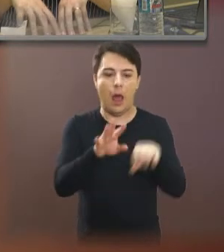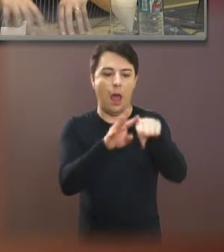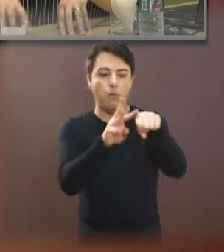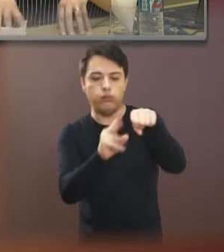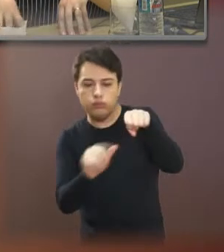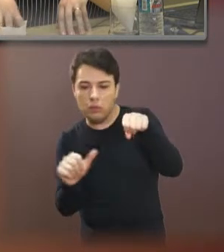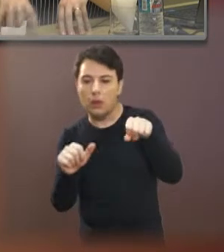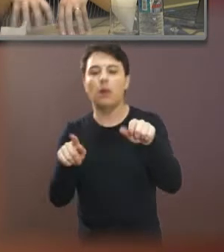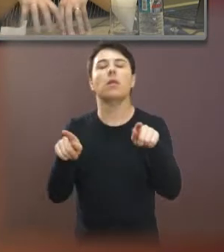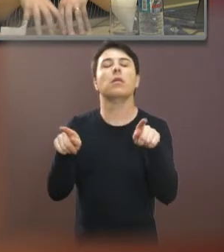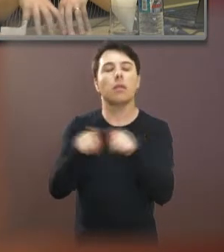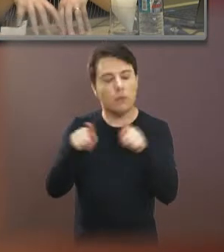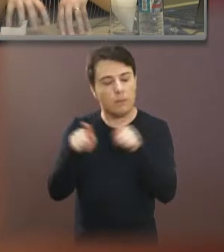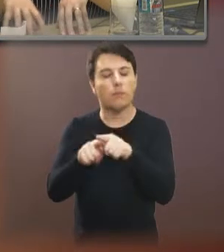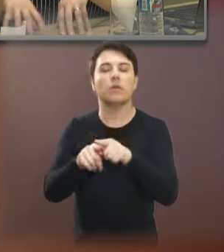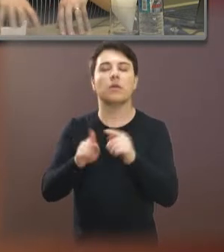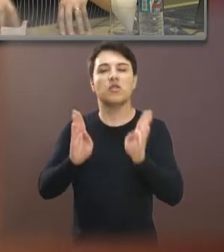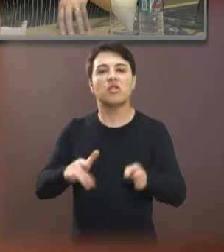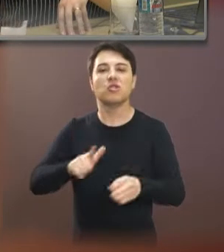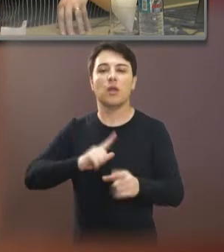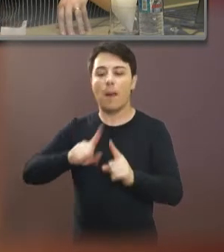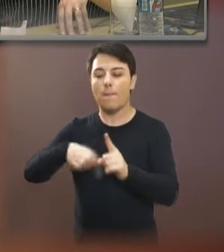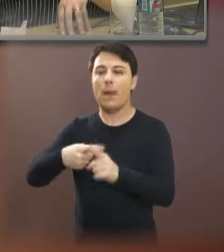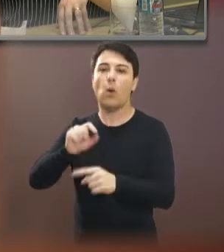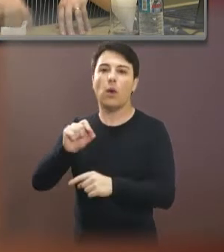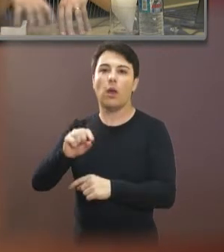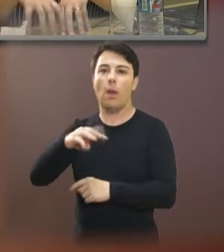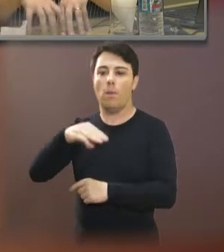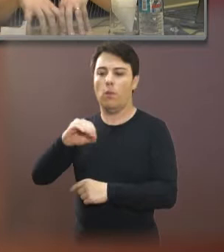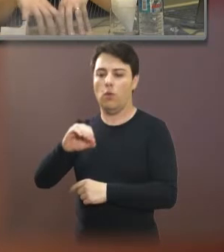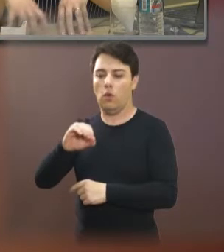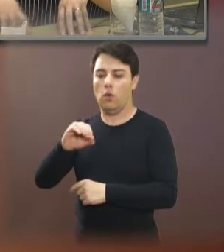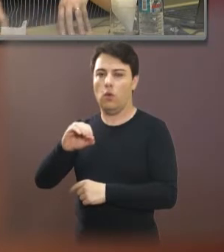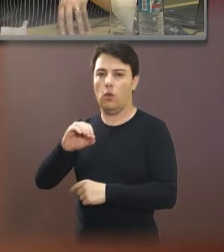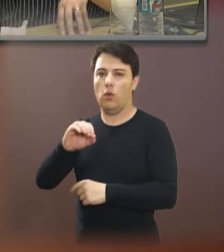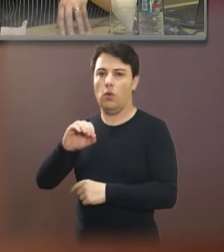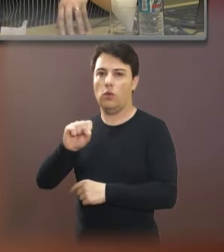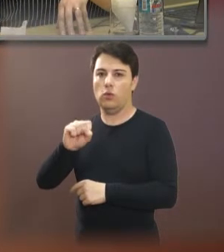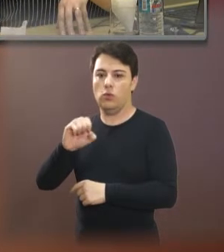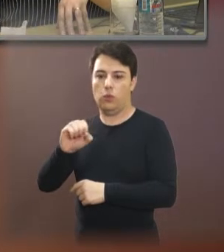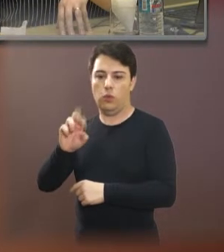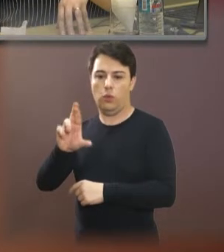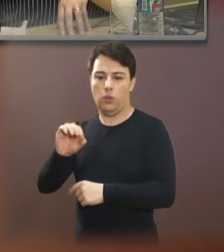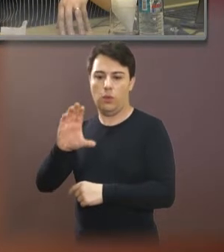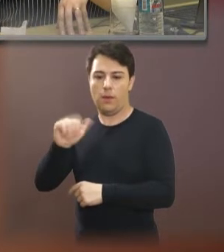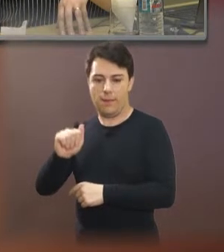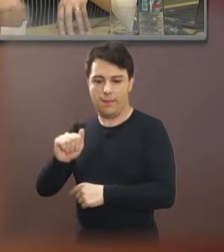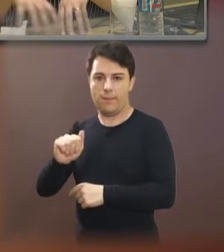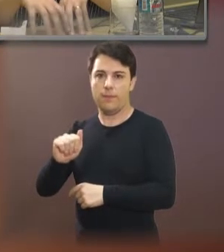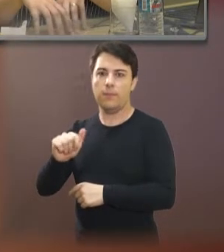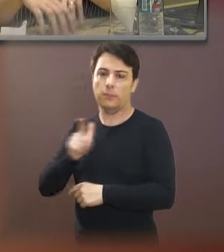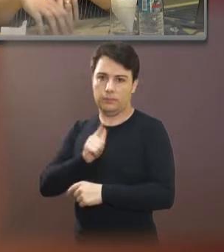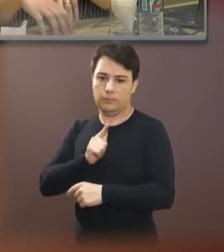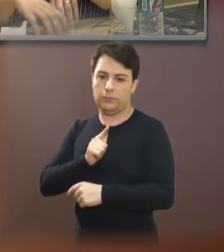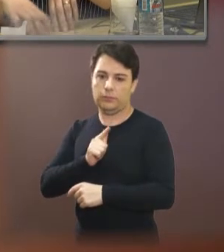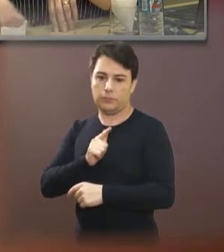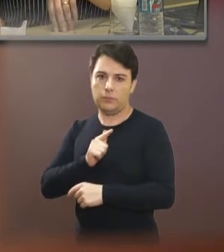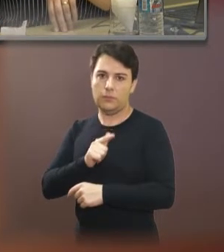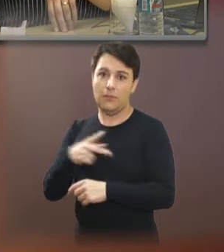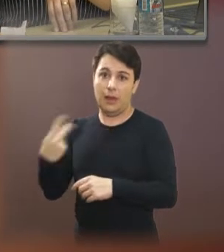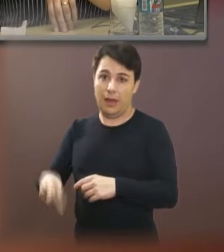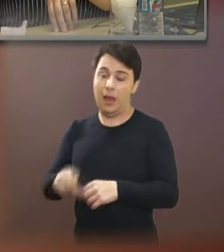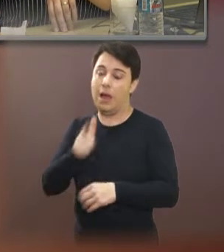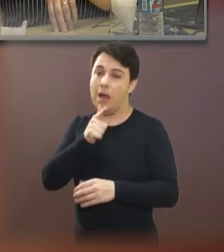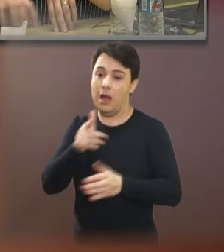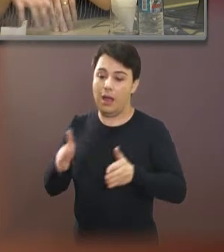erosão, também existem já áreas de vossoroca na área urbana consolidada. A gente tem, ao longo do